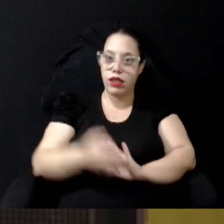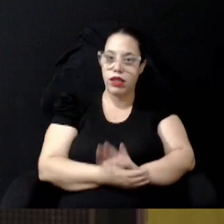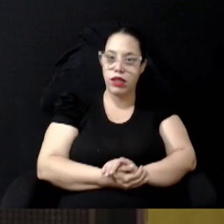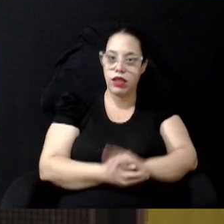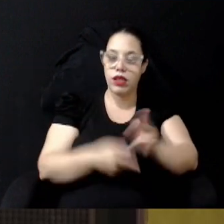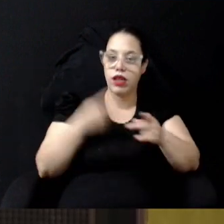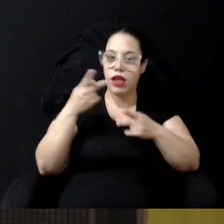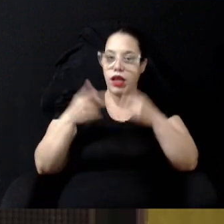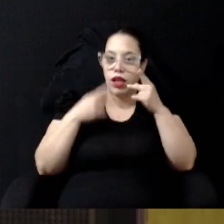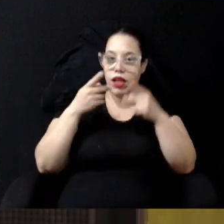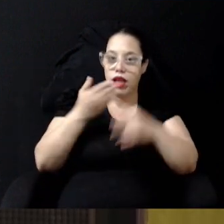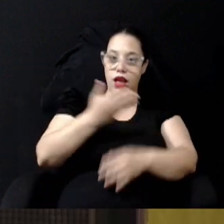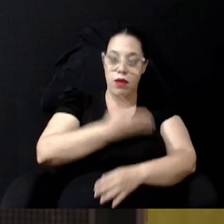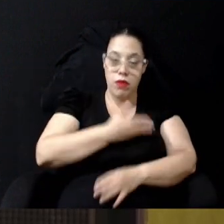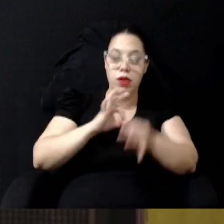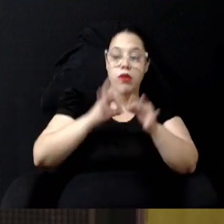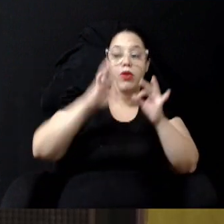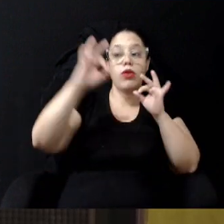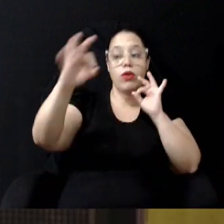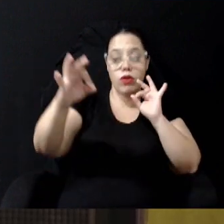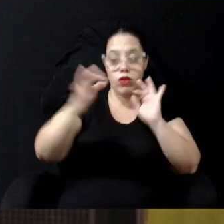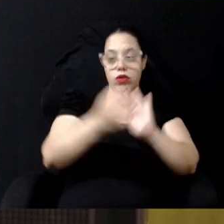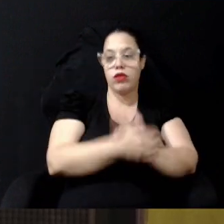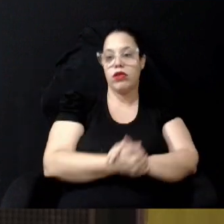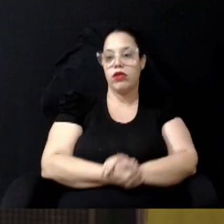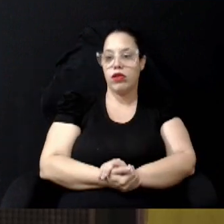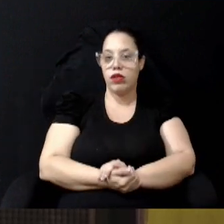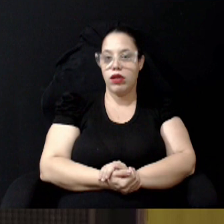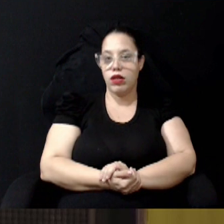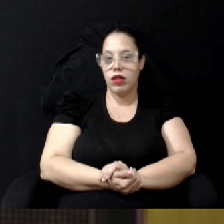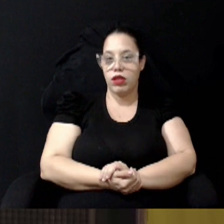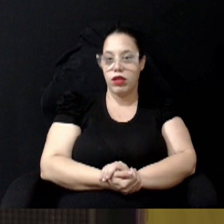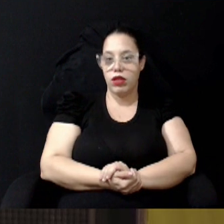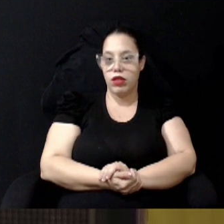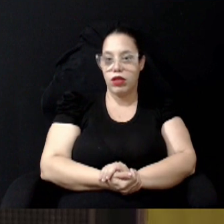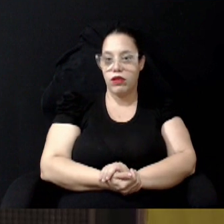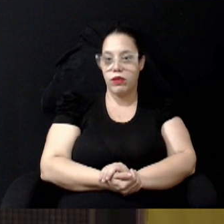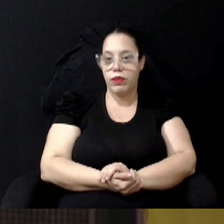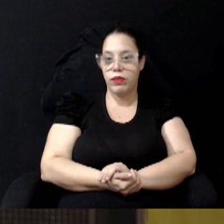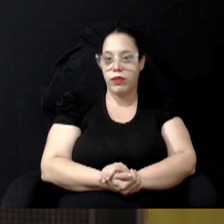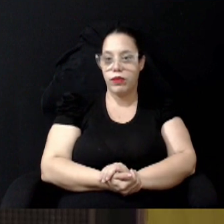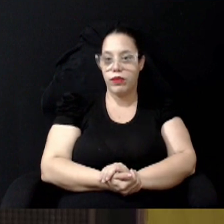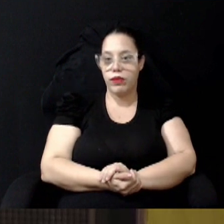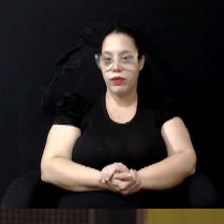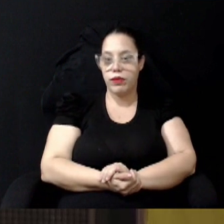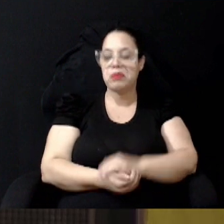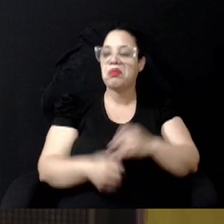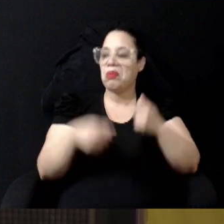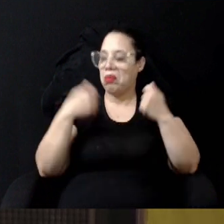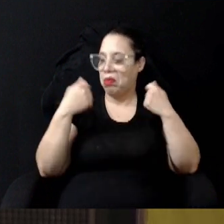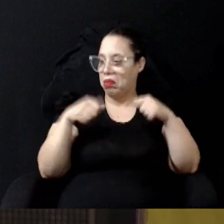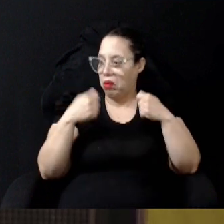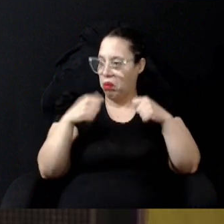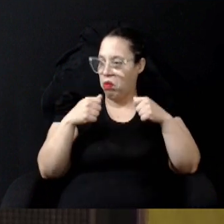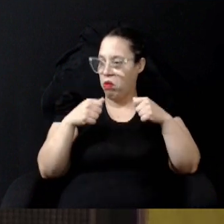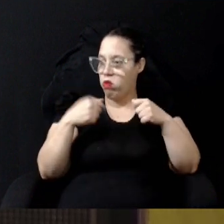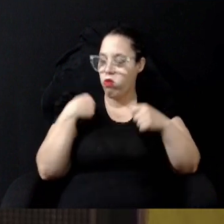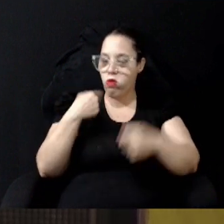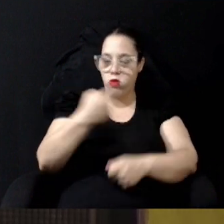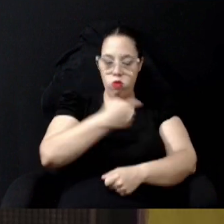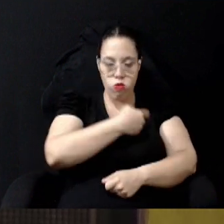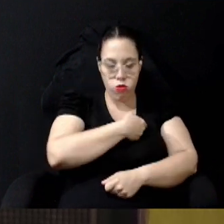amigos distantes. E, portanto, merece, da nossa parte,